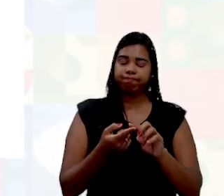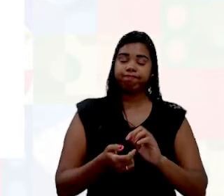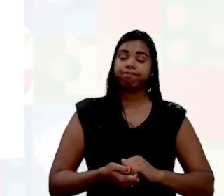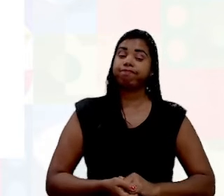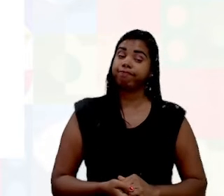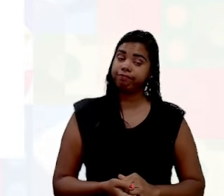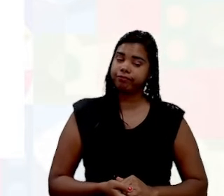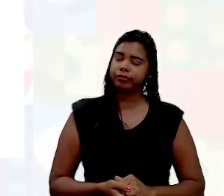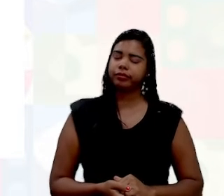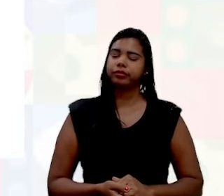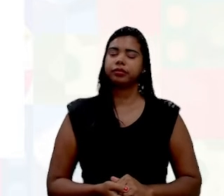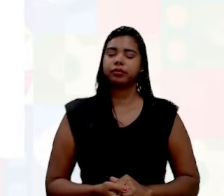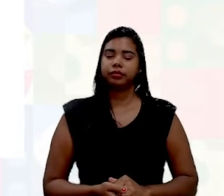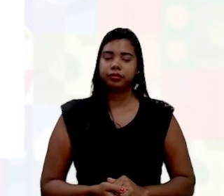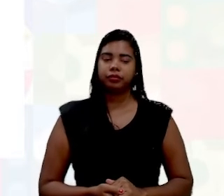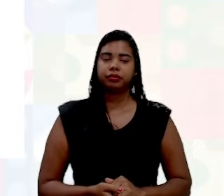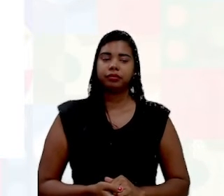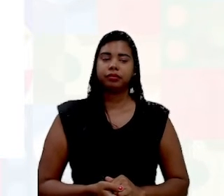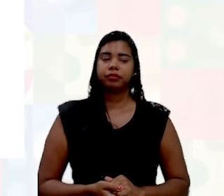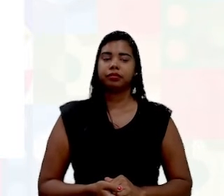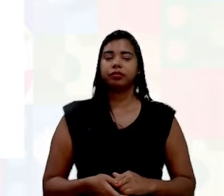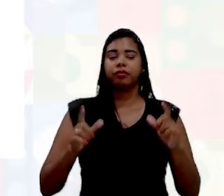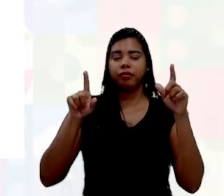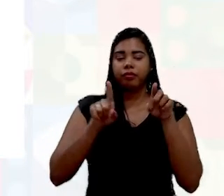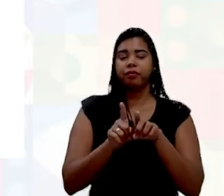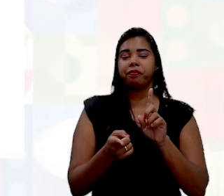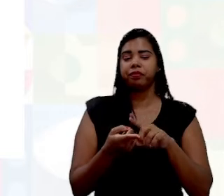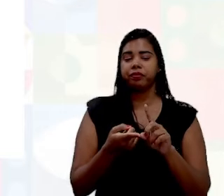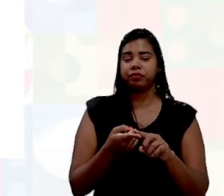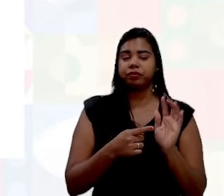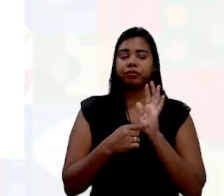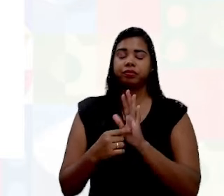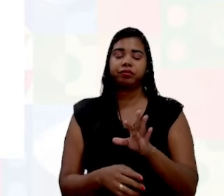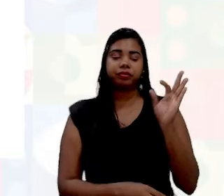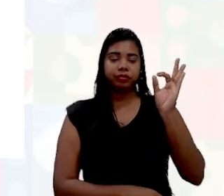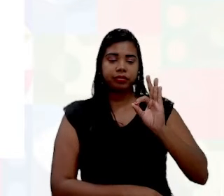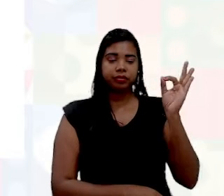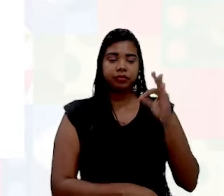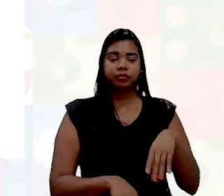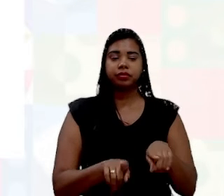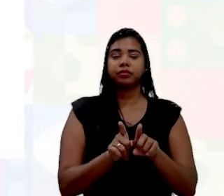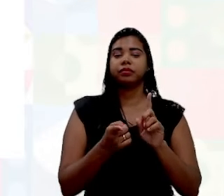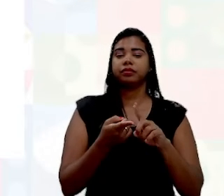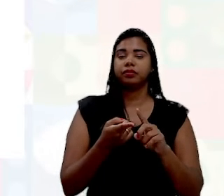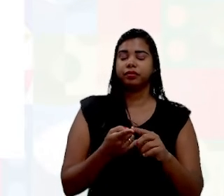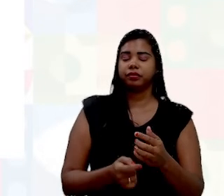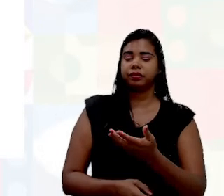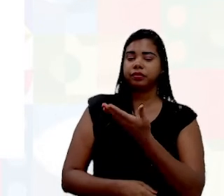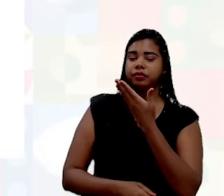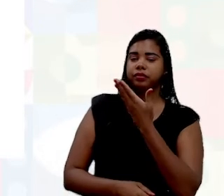tag template também, né, que entre chaves é só colocar o percentual,